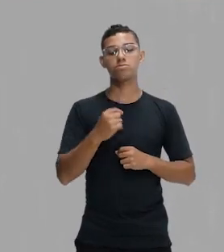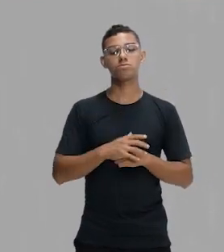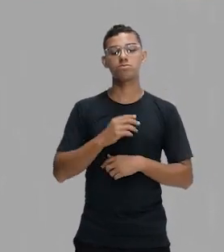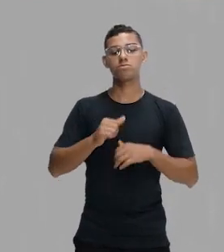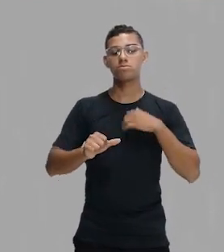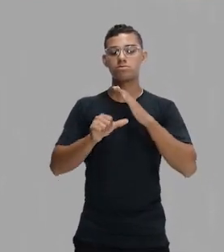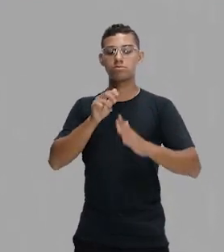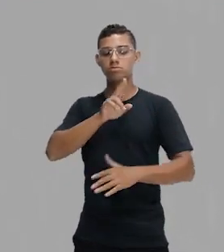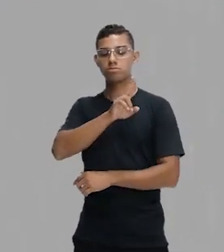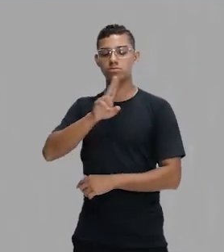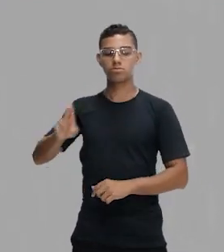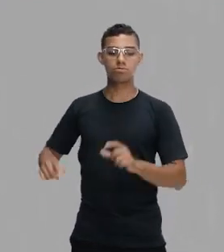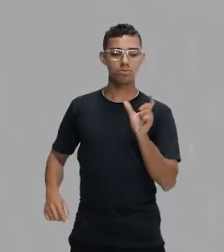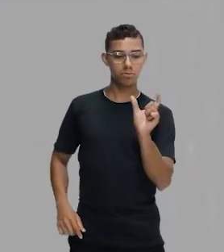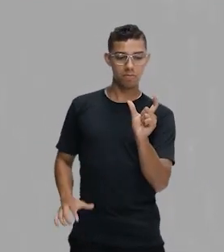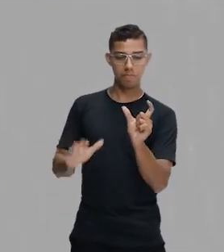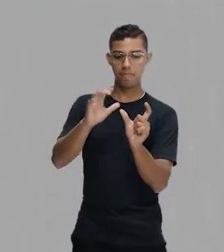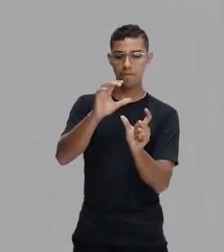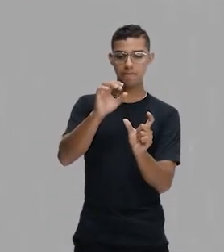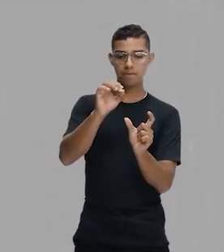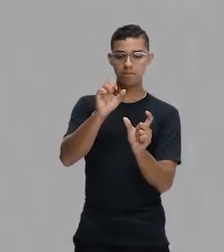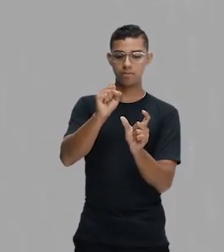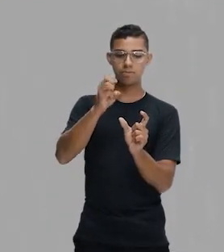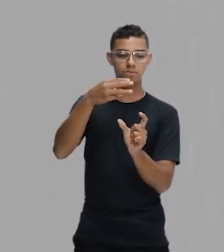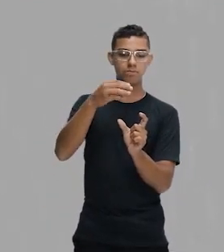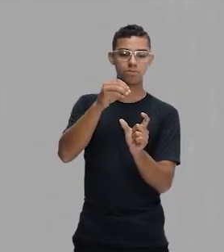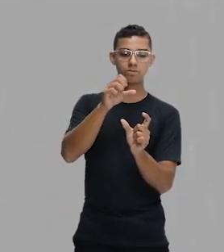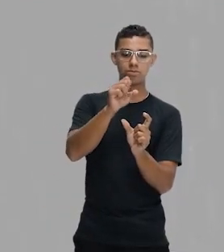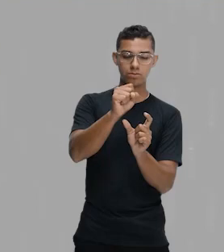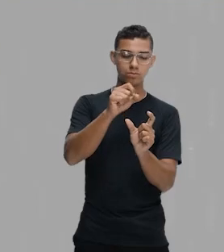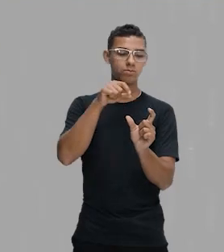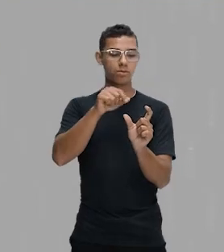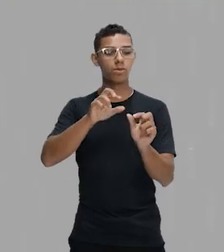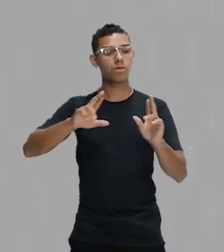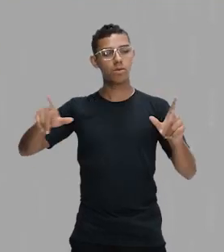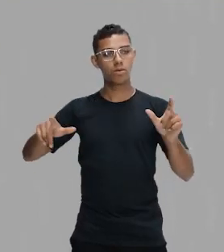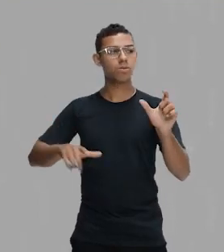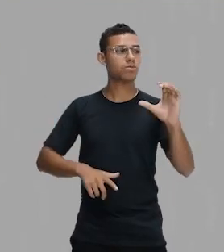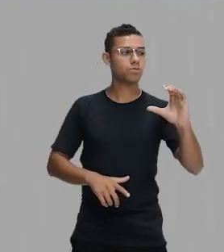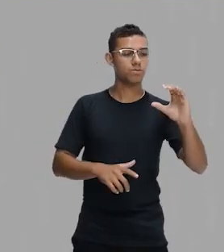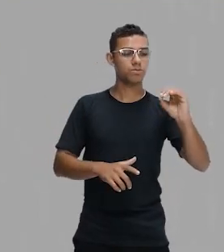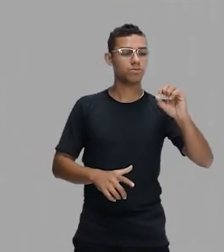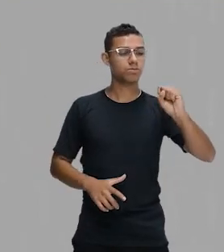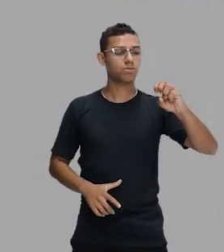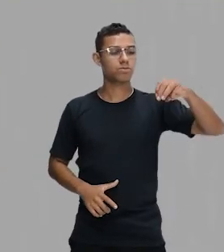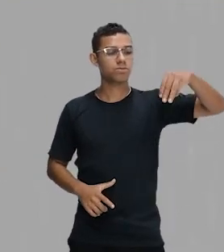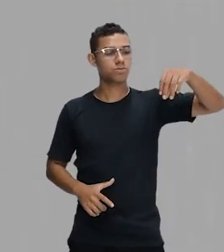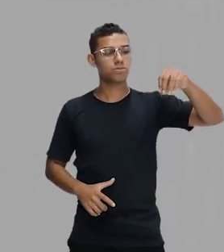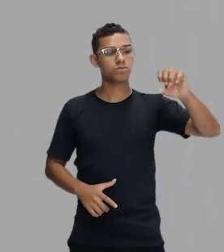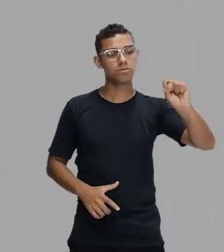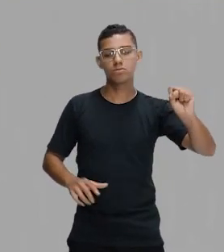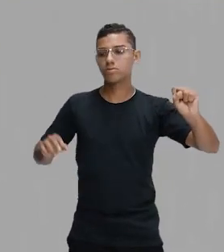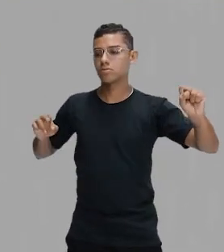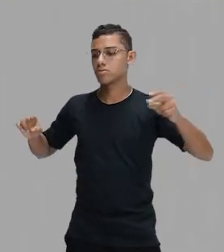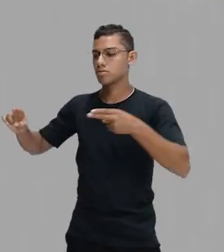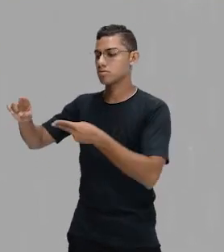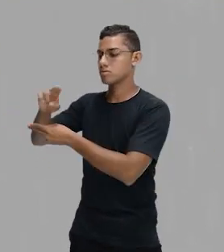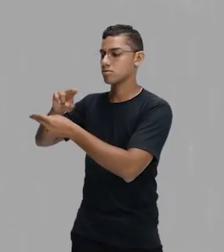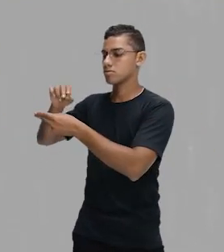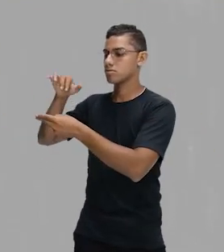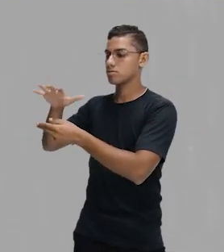cosmos. Lembrando que há uma diferença ali entre cosmos e universo. Né? O universo é